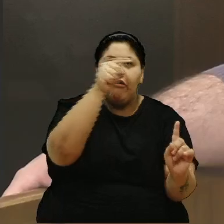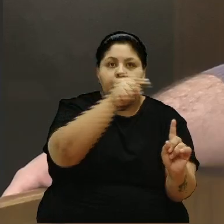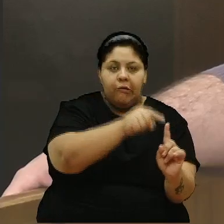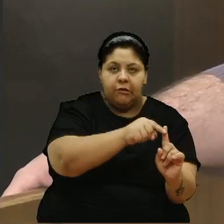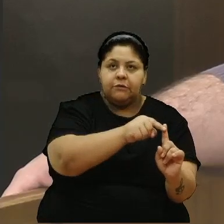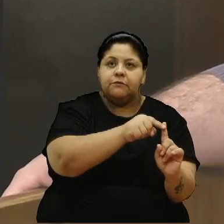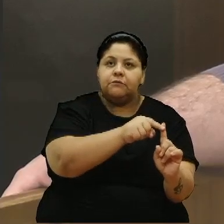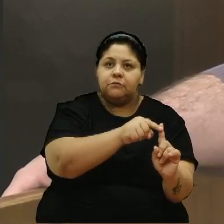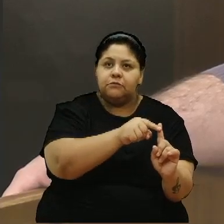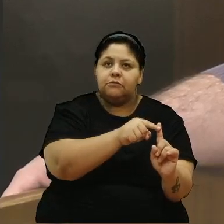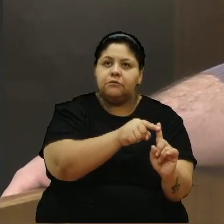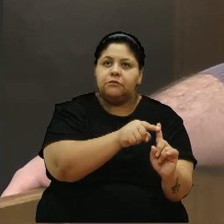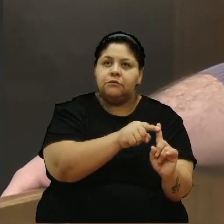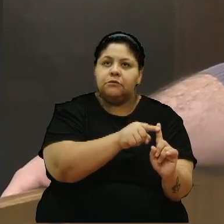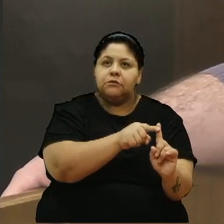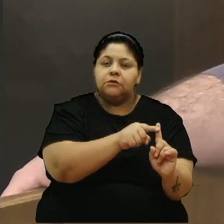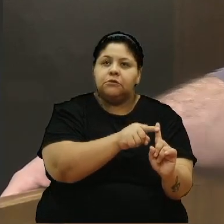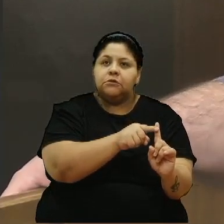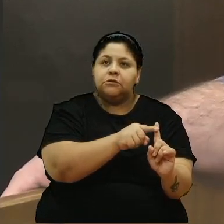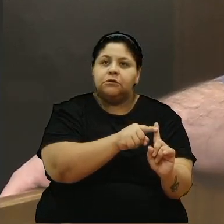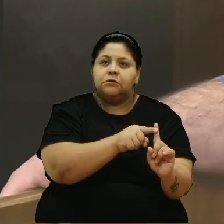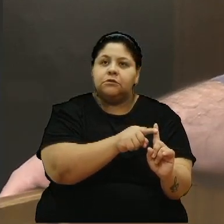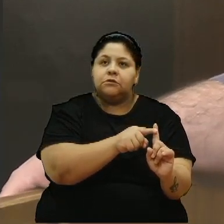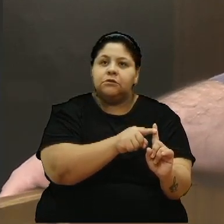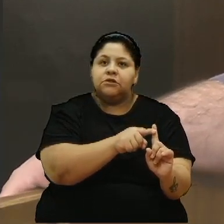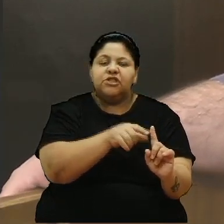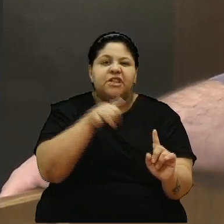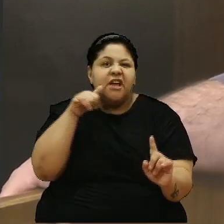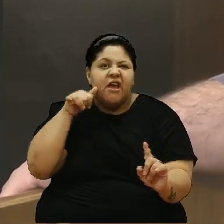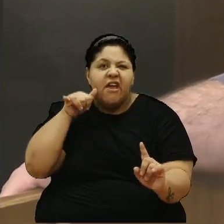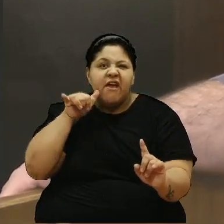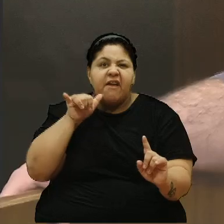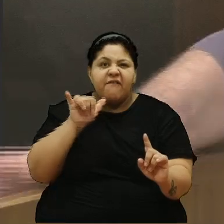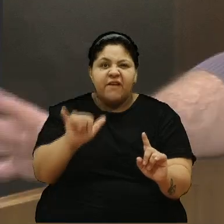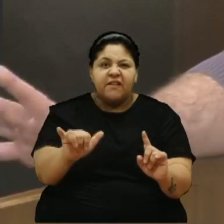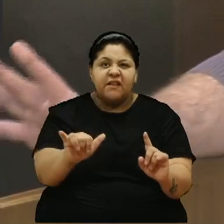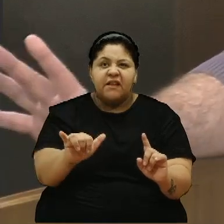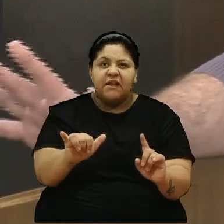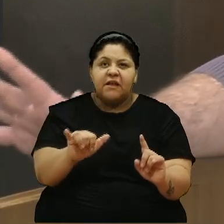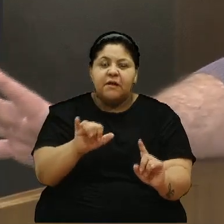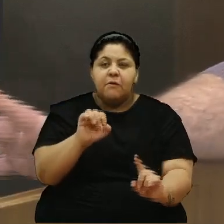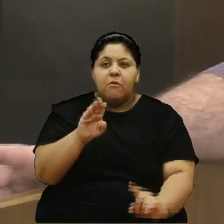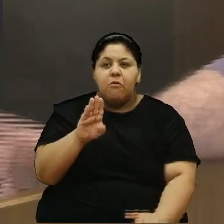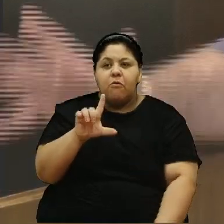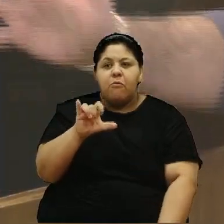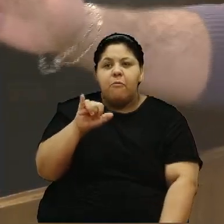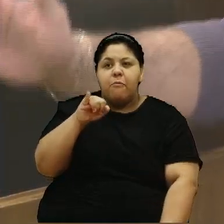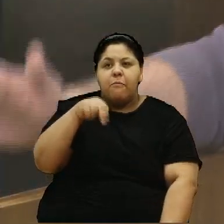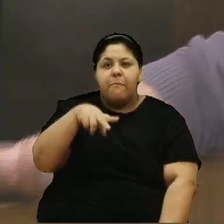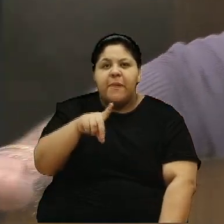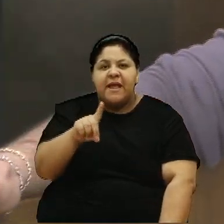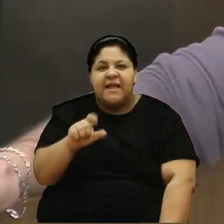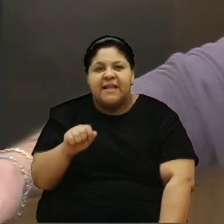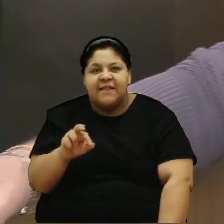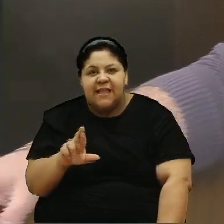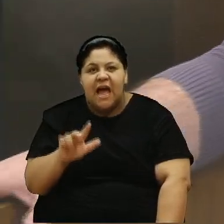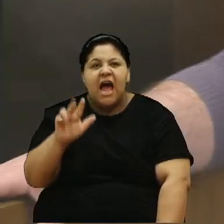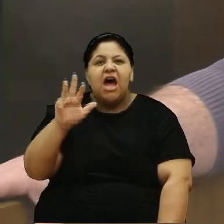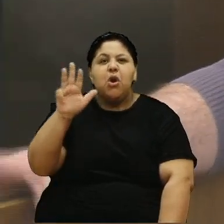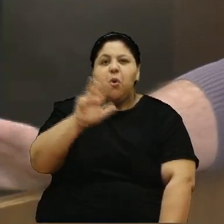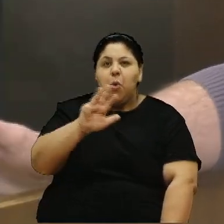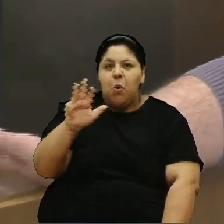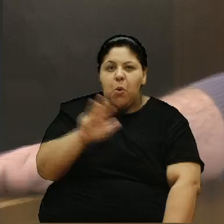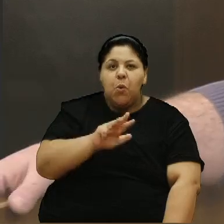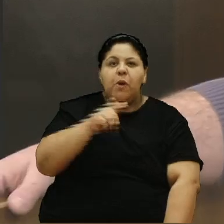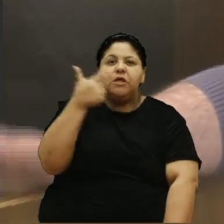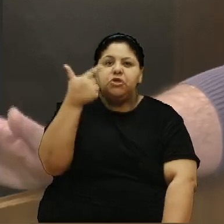blindar o Lula, mais uma vez, de um escândalo de corrupção. E antes que venham dizer, mas o governo Bolsonaro